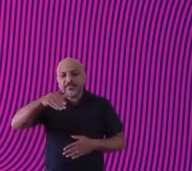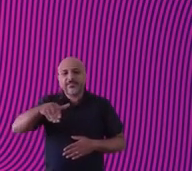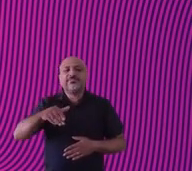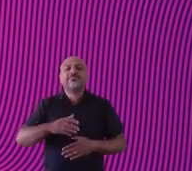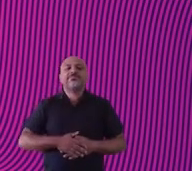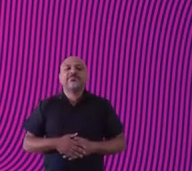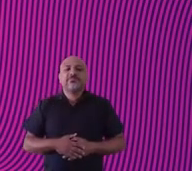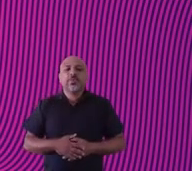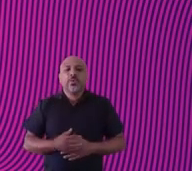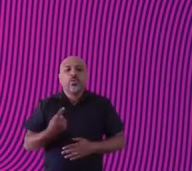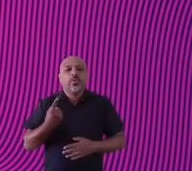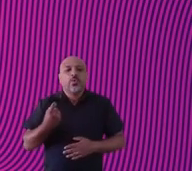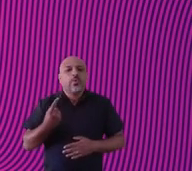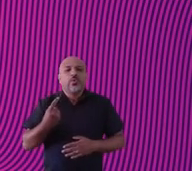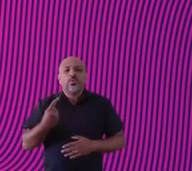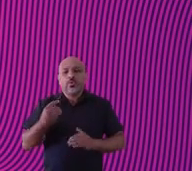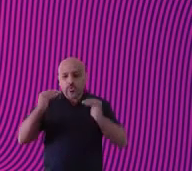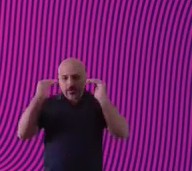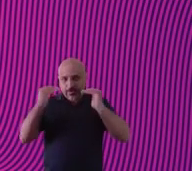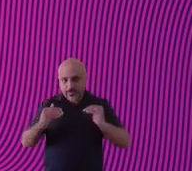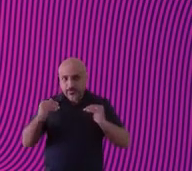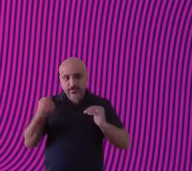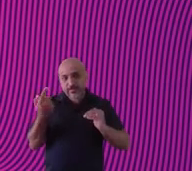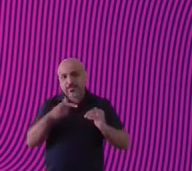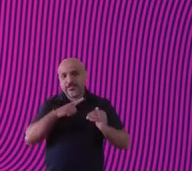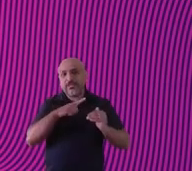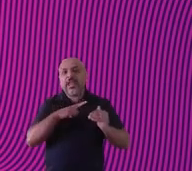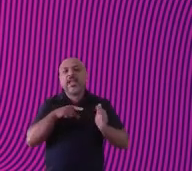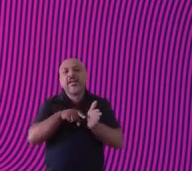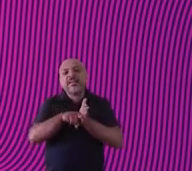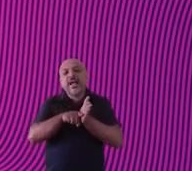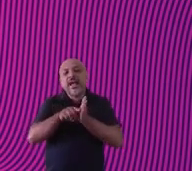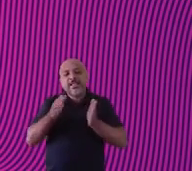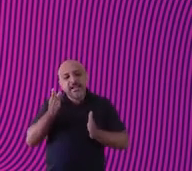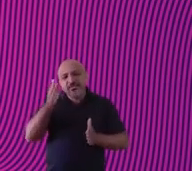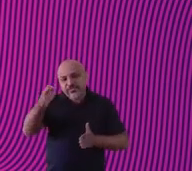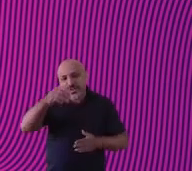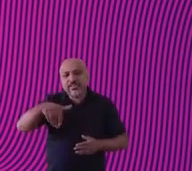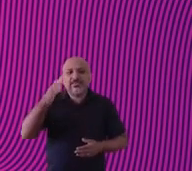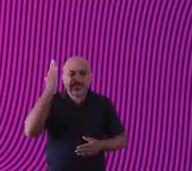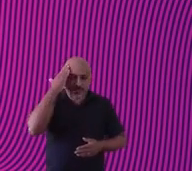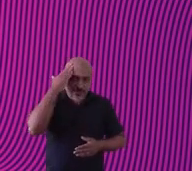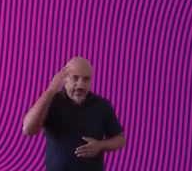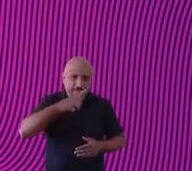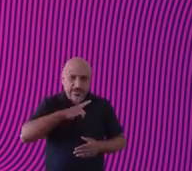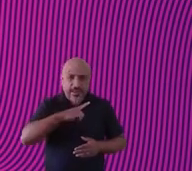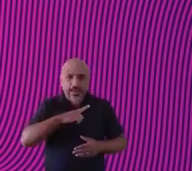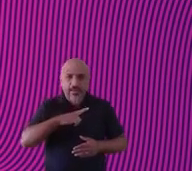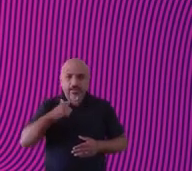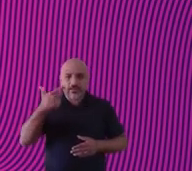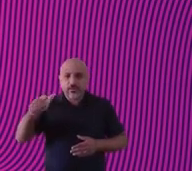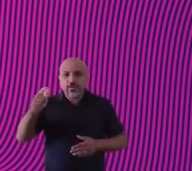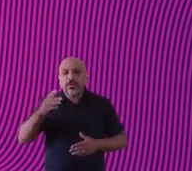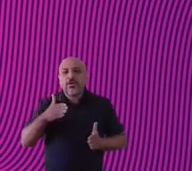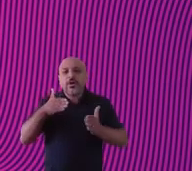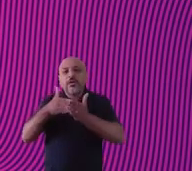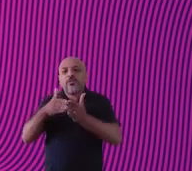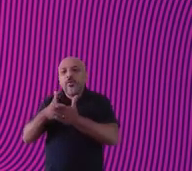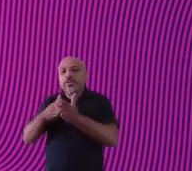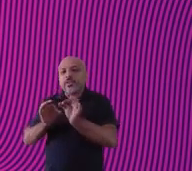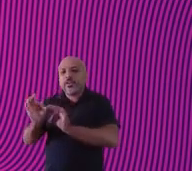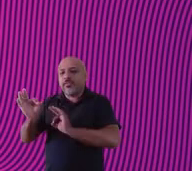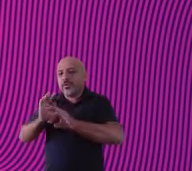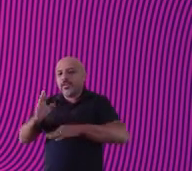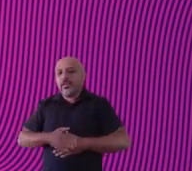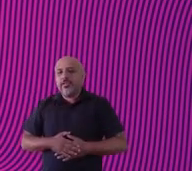único grau assim que a gente tem essa análise indireta que a gente sabe que tem lá as suas limitações né